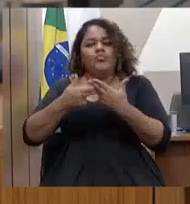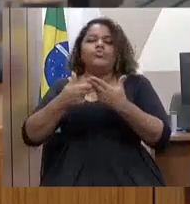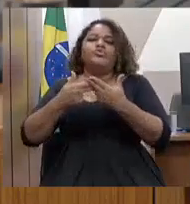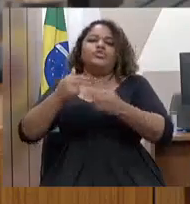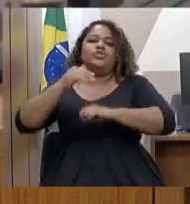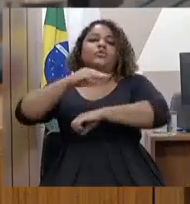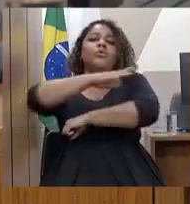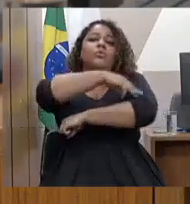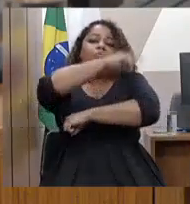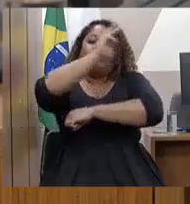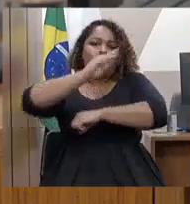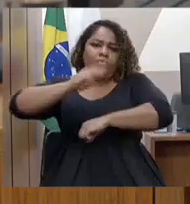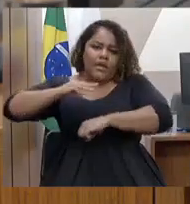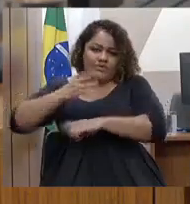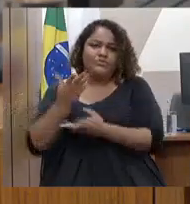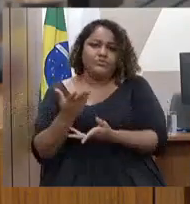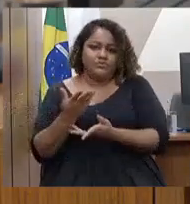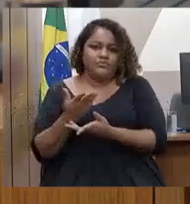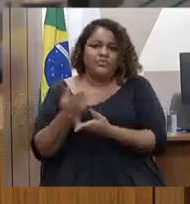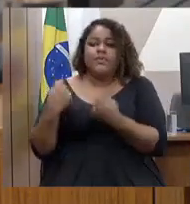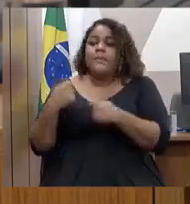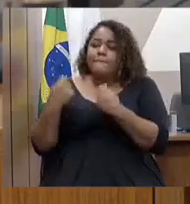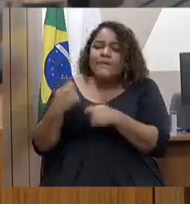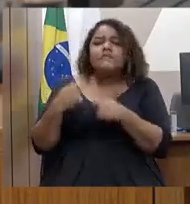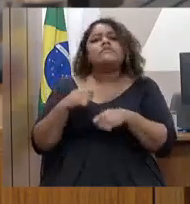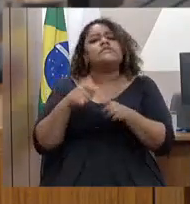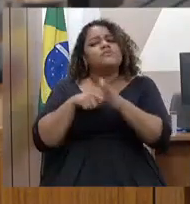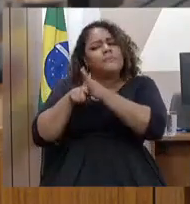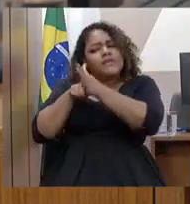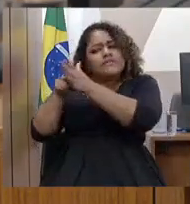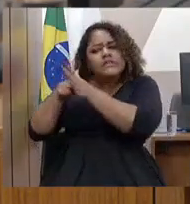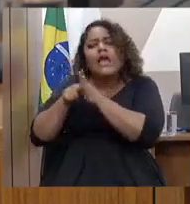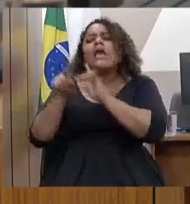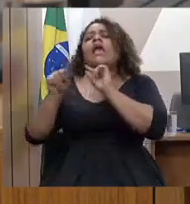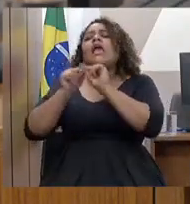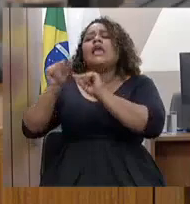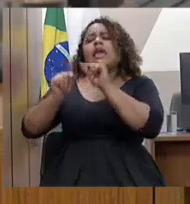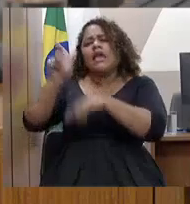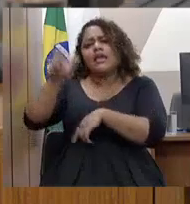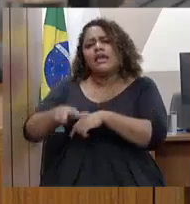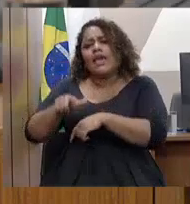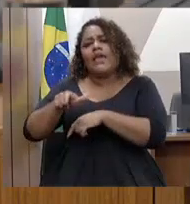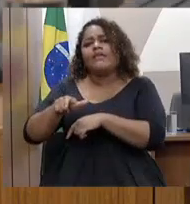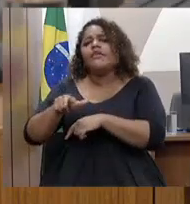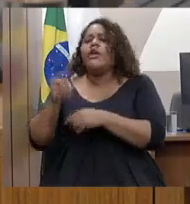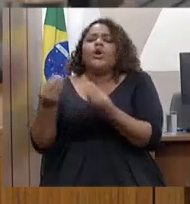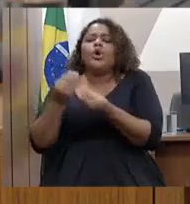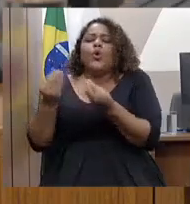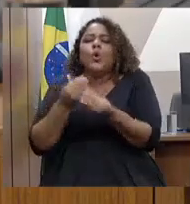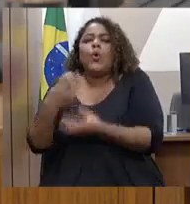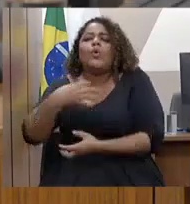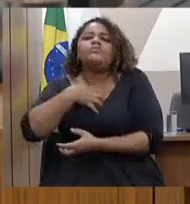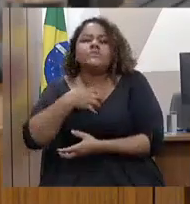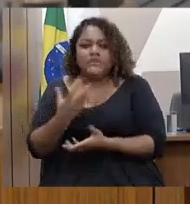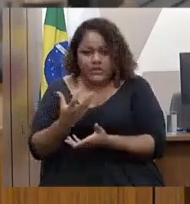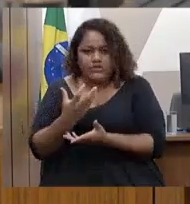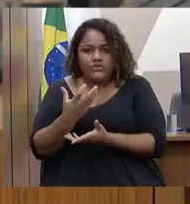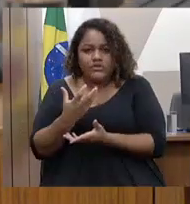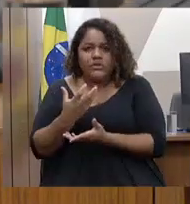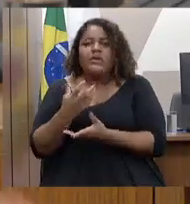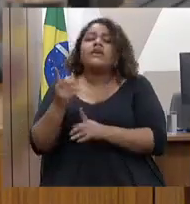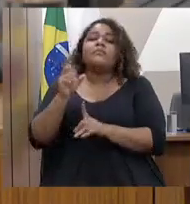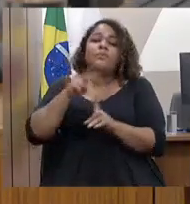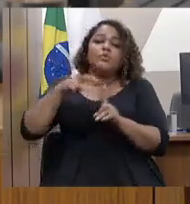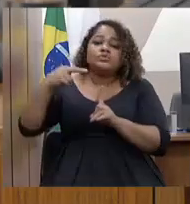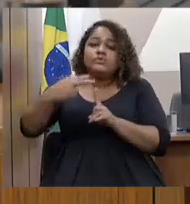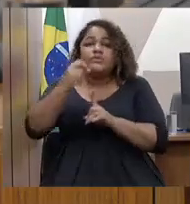amplo debate e precisamos saber quem são como estão tu pode vir sua saúde social e tantos outros fatores para que a gente possa fazer